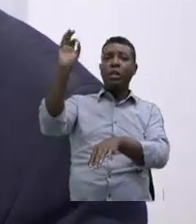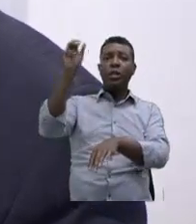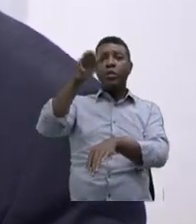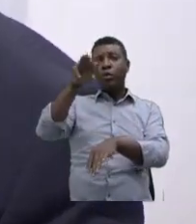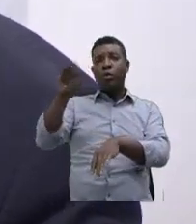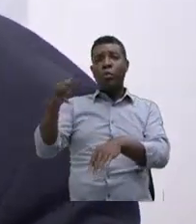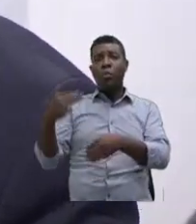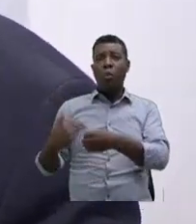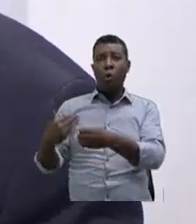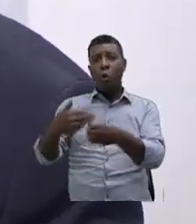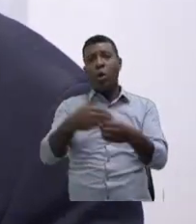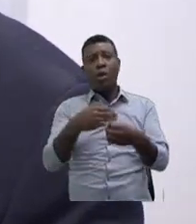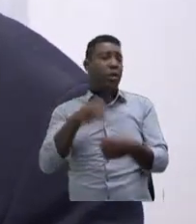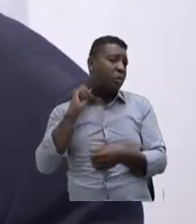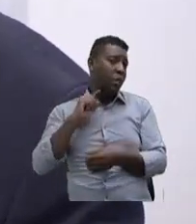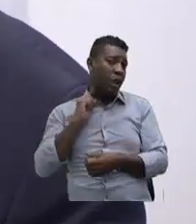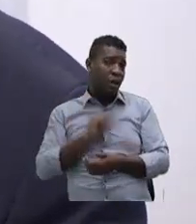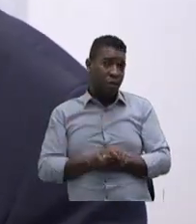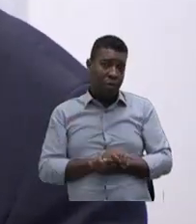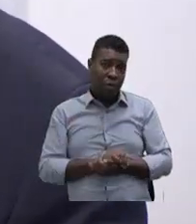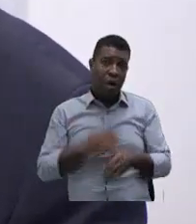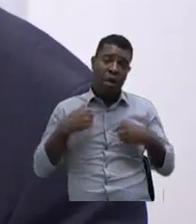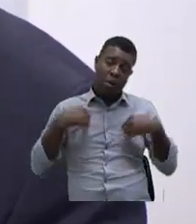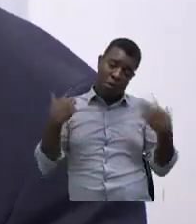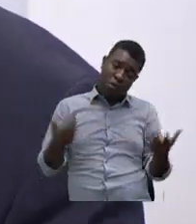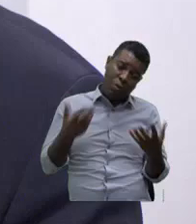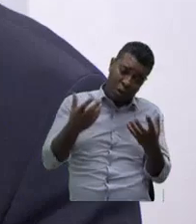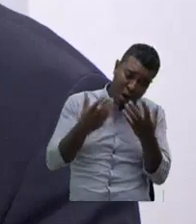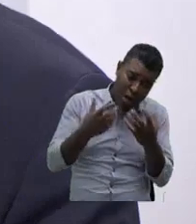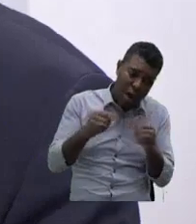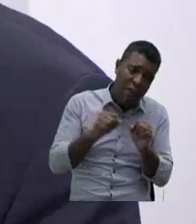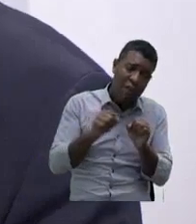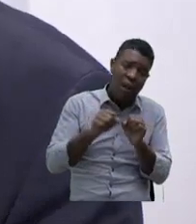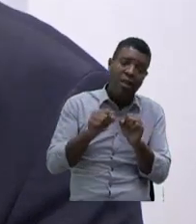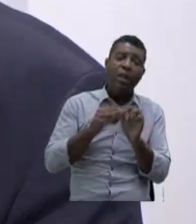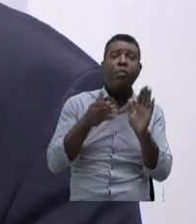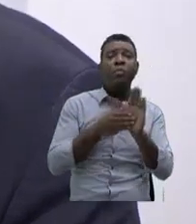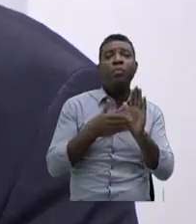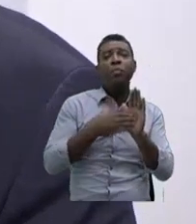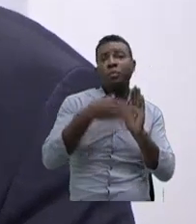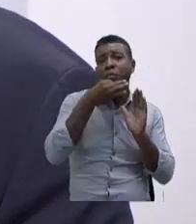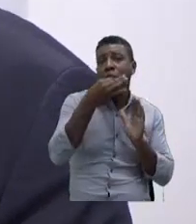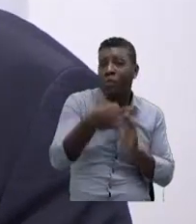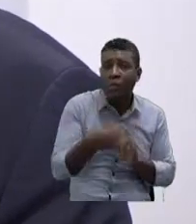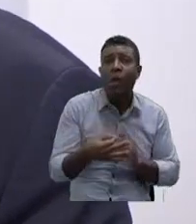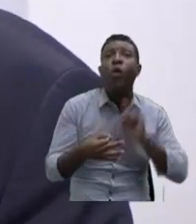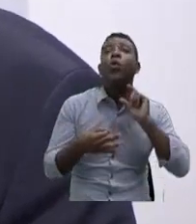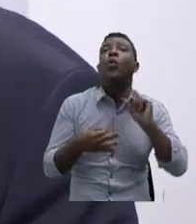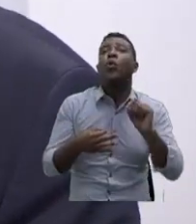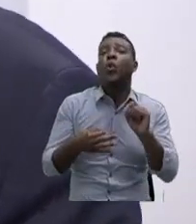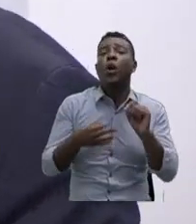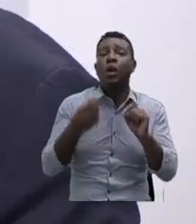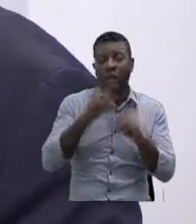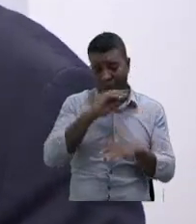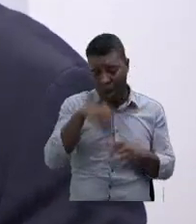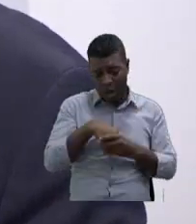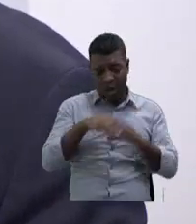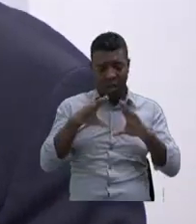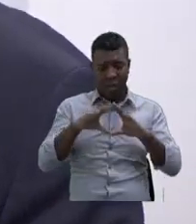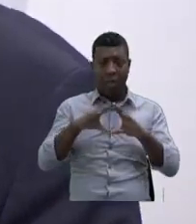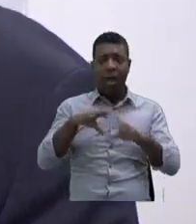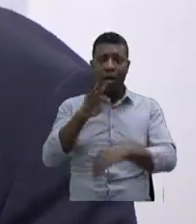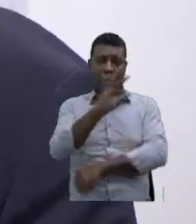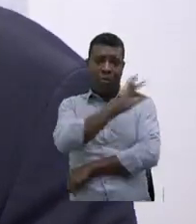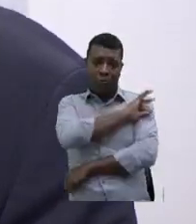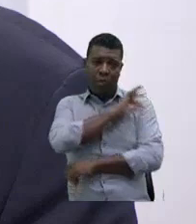câmaras municipais. Então, gostaria de fazer uma proposição nesta Assembleia Fiscaliza, presidente,